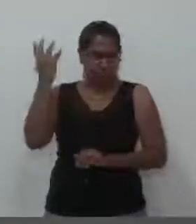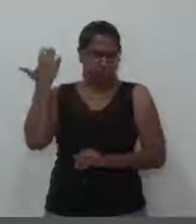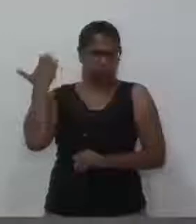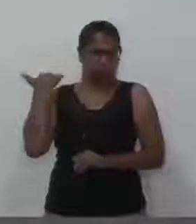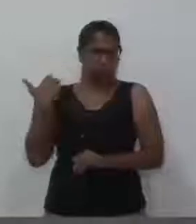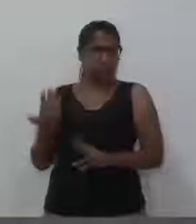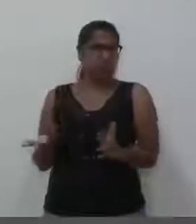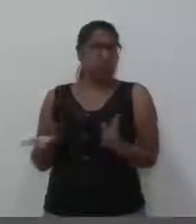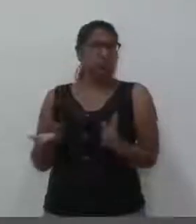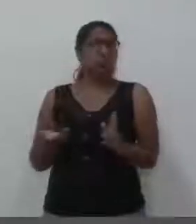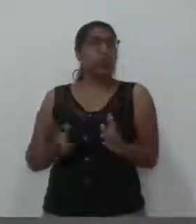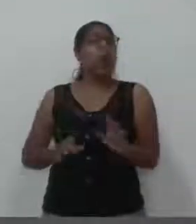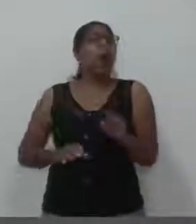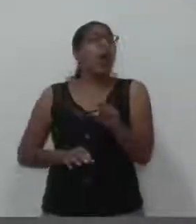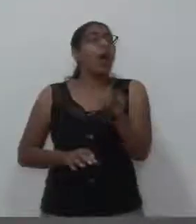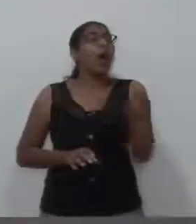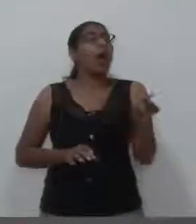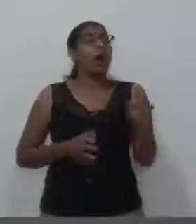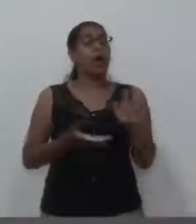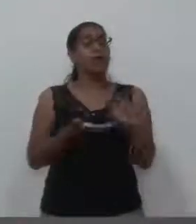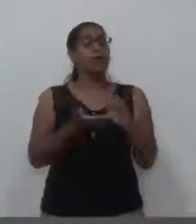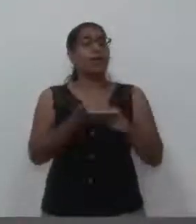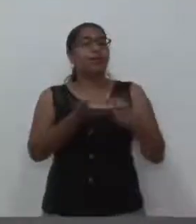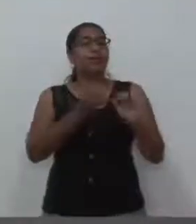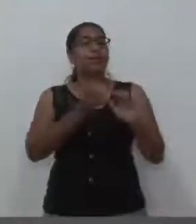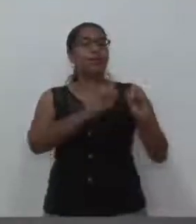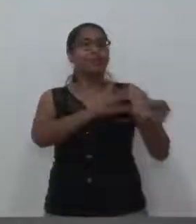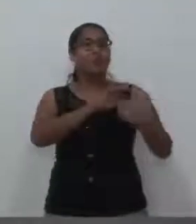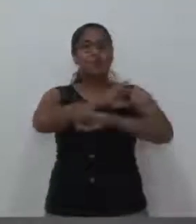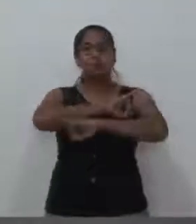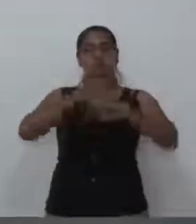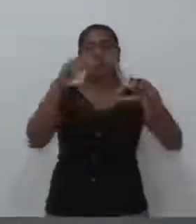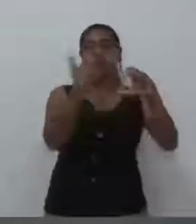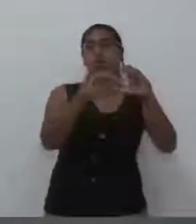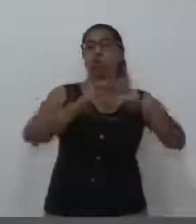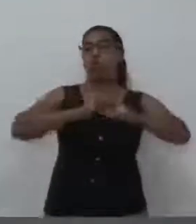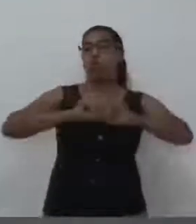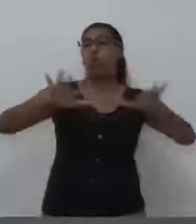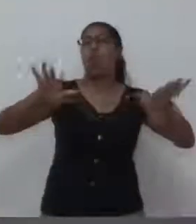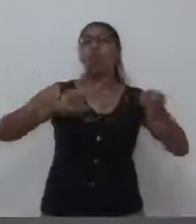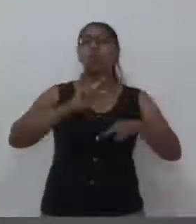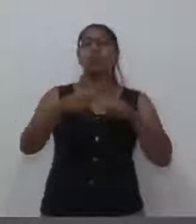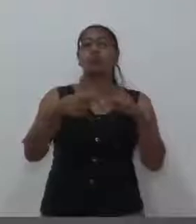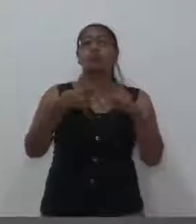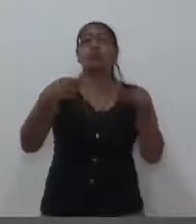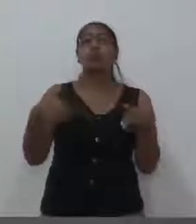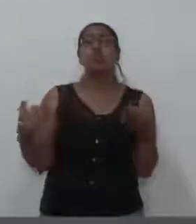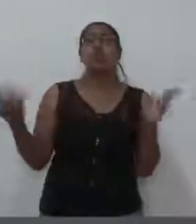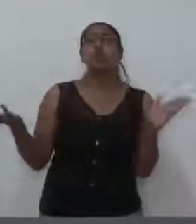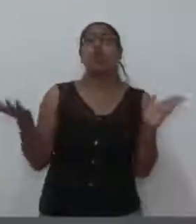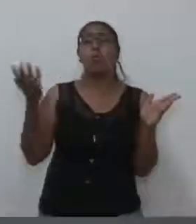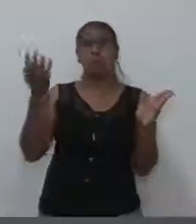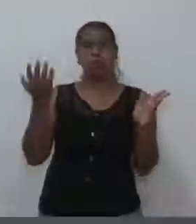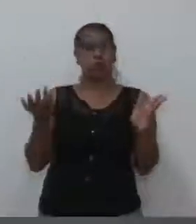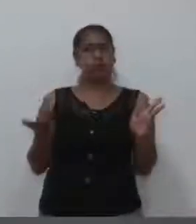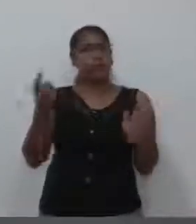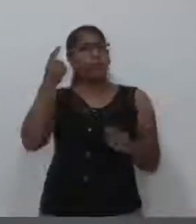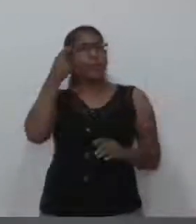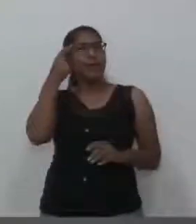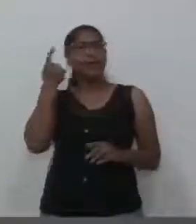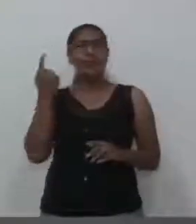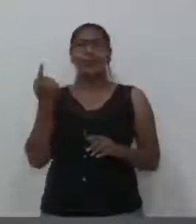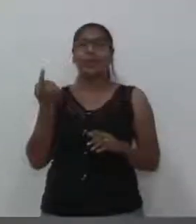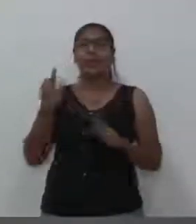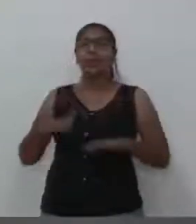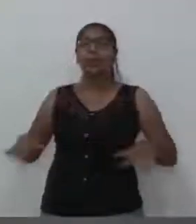se a intenção é colocar essa casa de leis, representante do povo, como inimigo da escola, é um tiro no pé